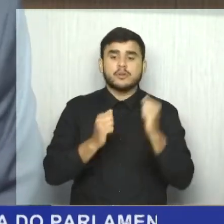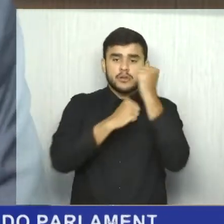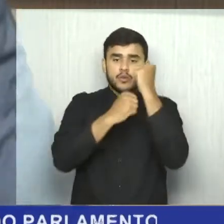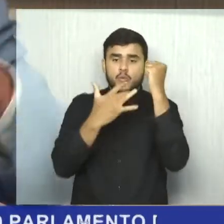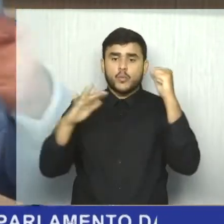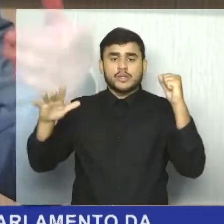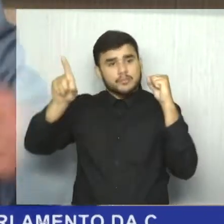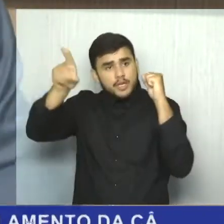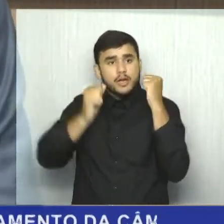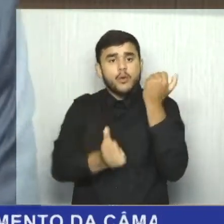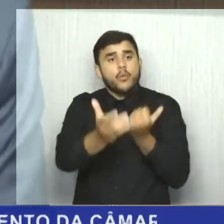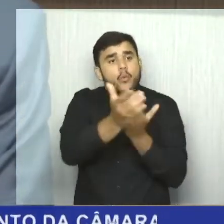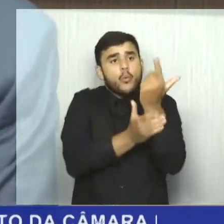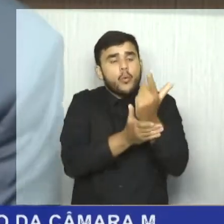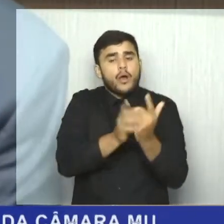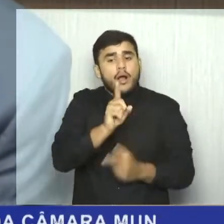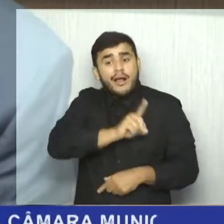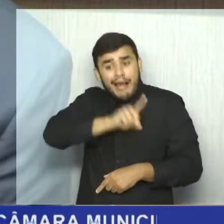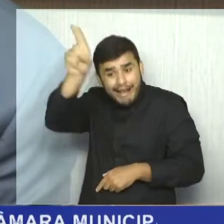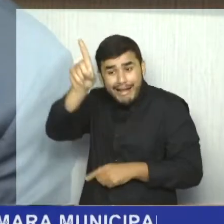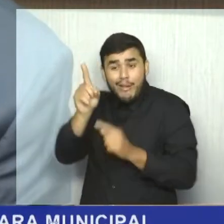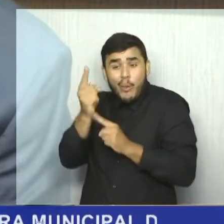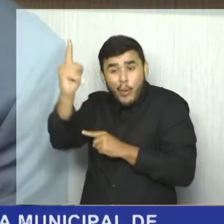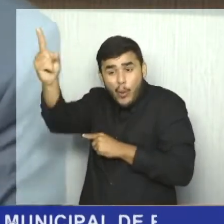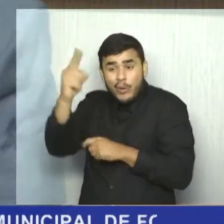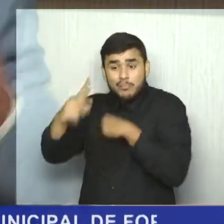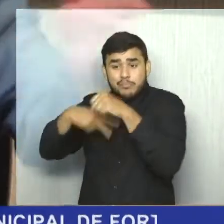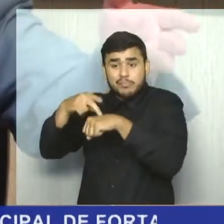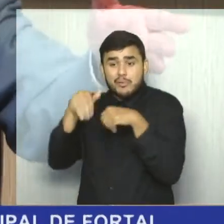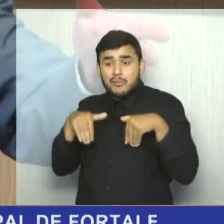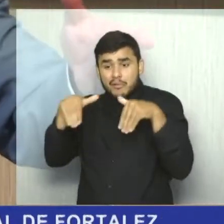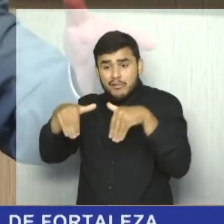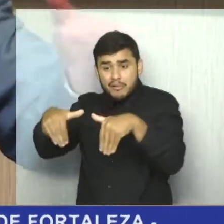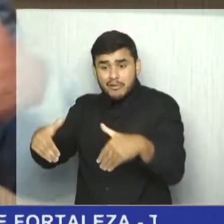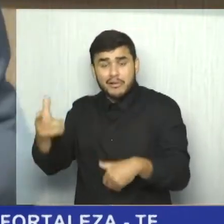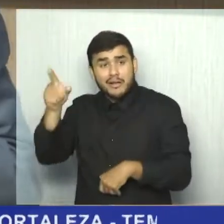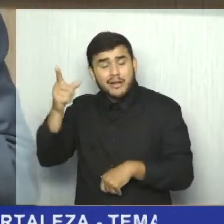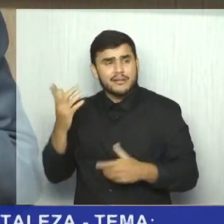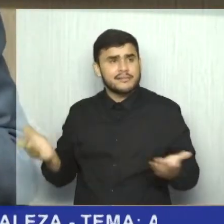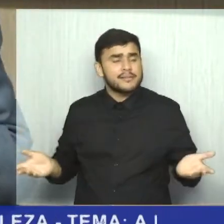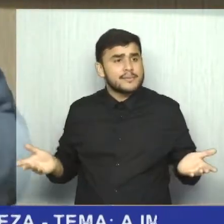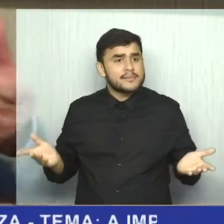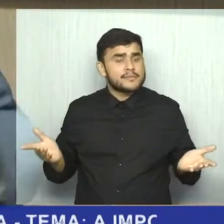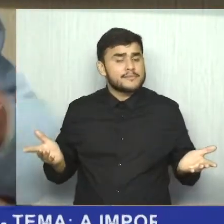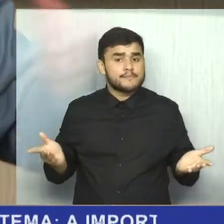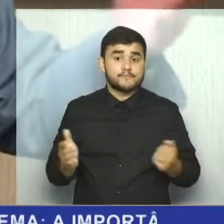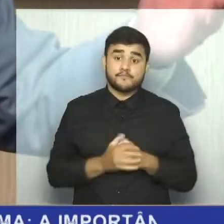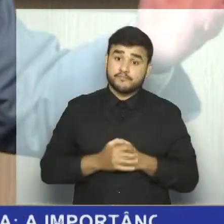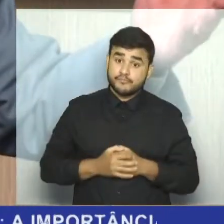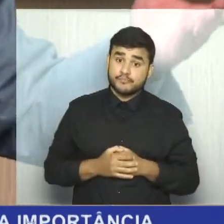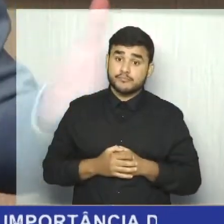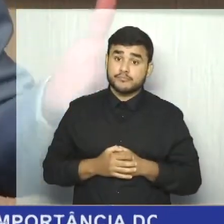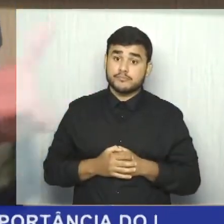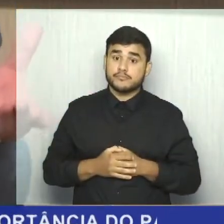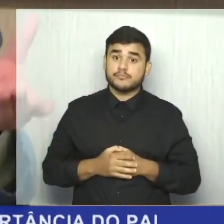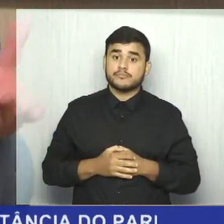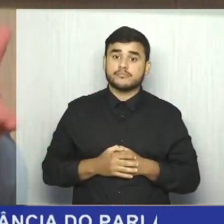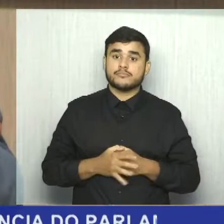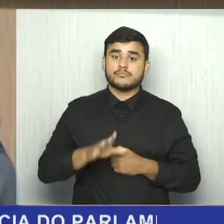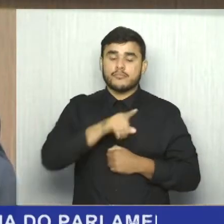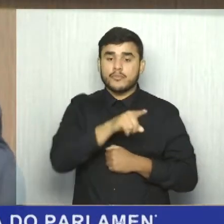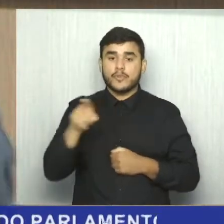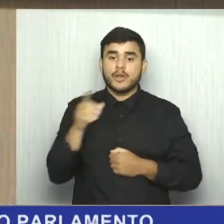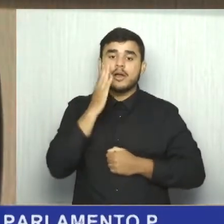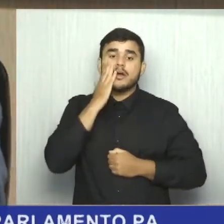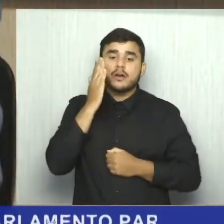aonde, comprar coisa que nós estamos industrializando na coisa. Veio a pandemia, desgraçadamente, meu livro vira cruelmente